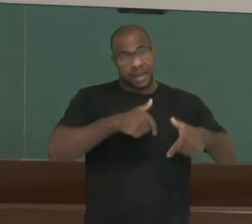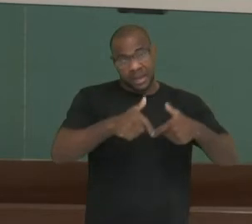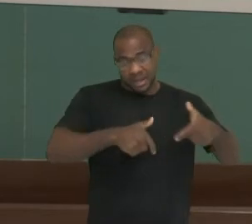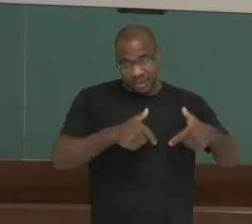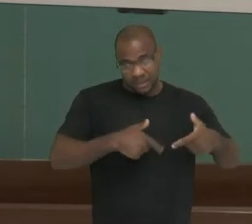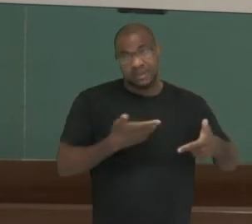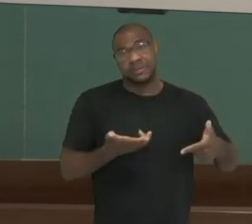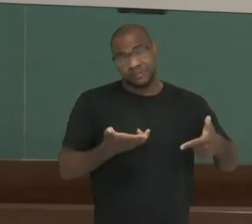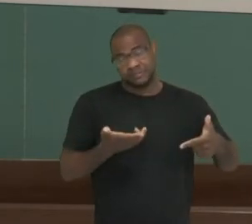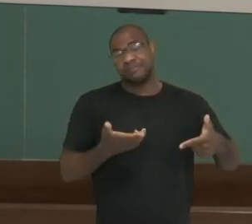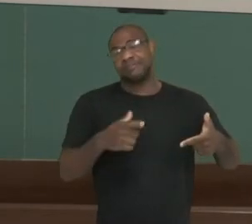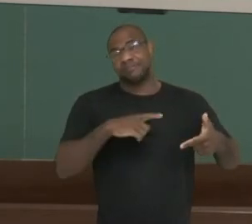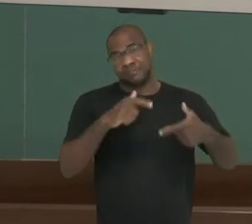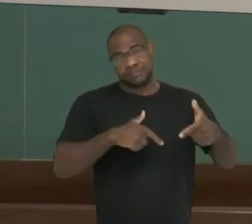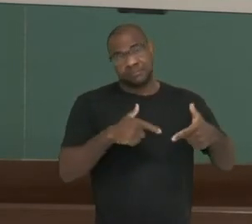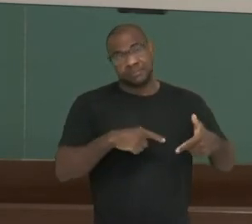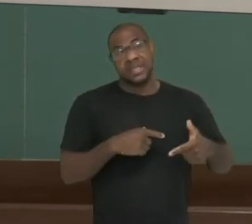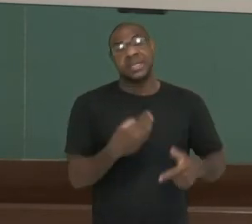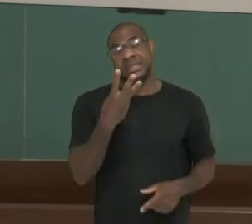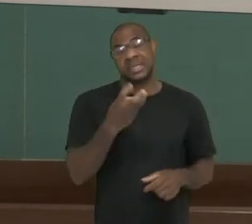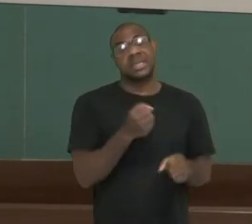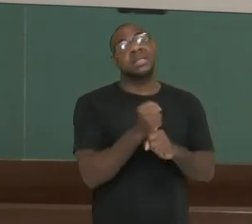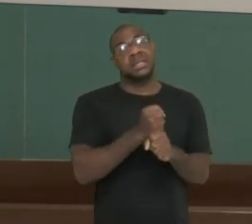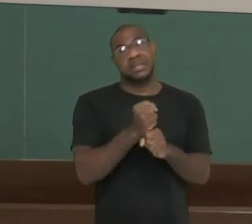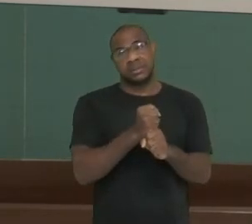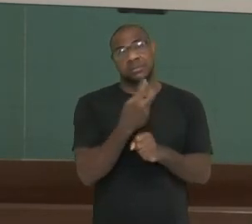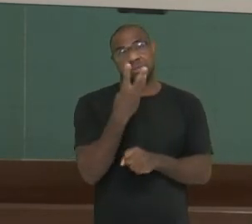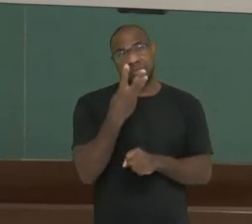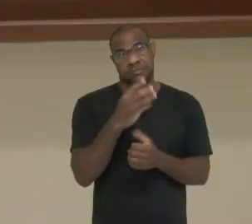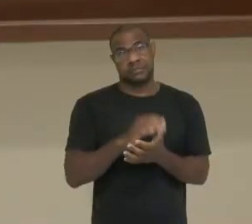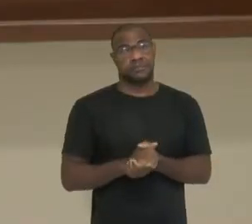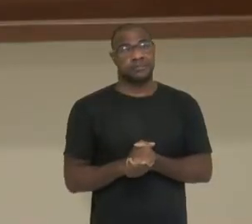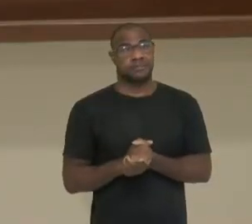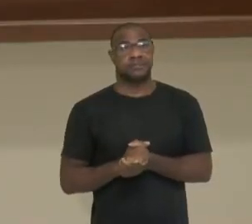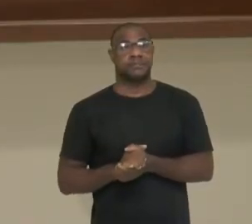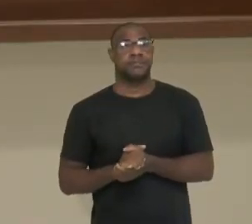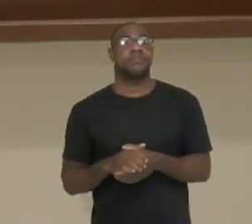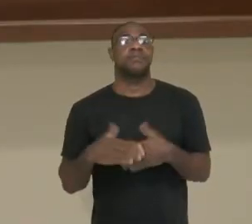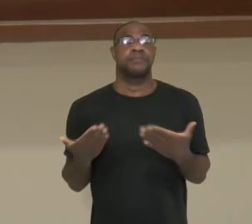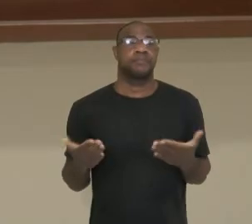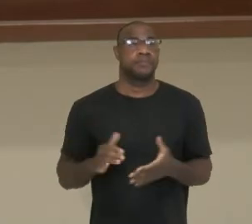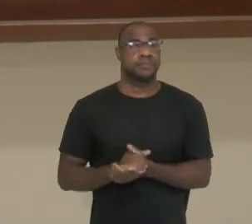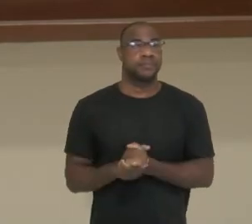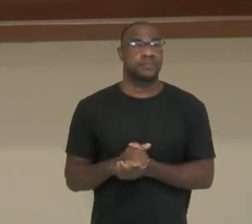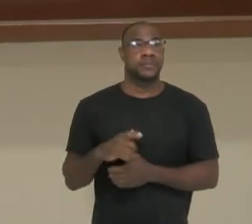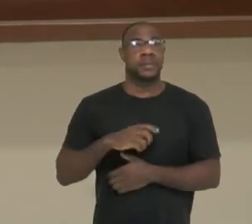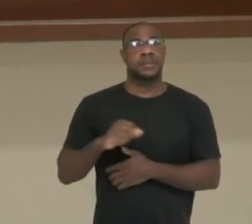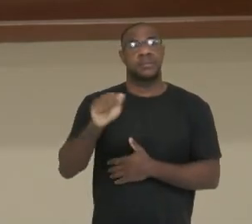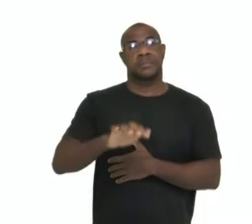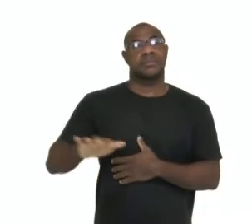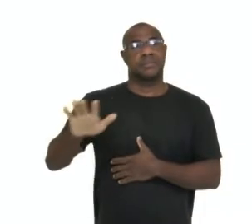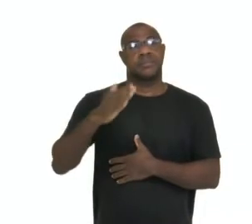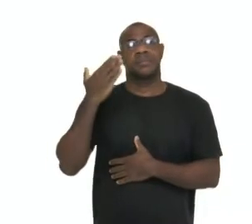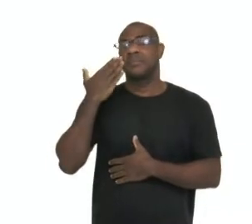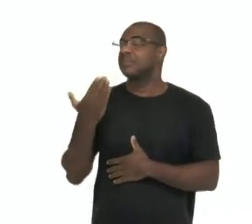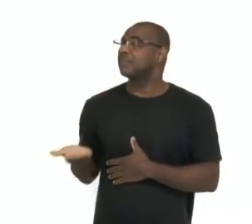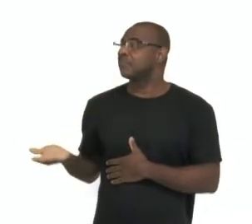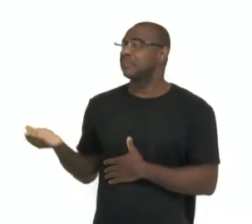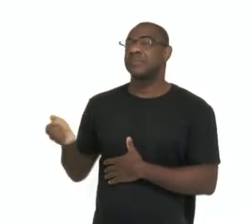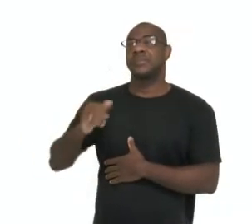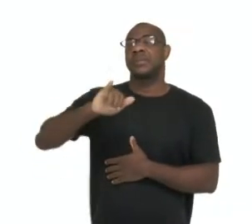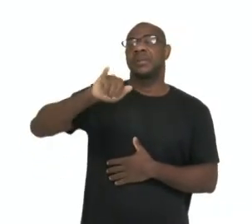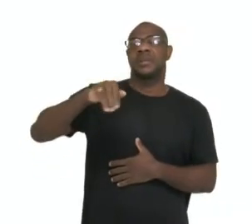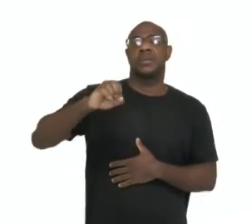desses sexagenários ainda por mais 3 anos. Bom, aqui a gente tem uma imagem do senhor José Bonifácio